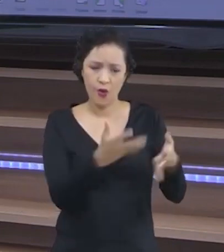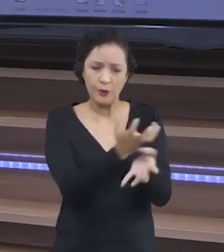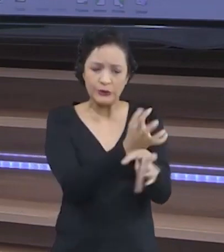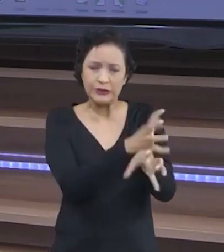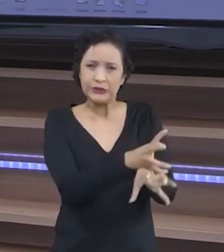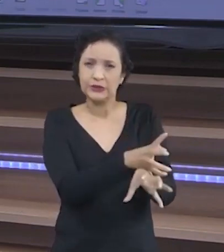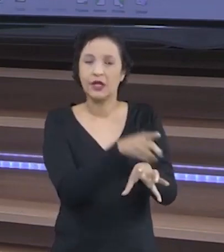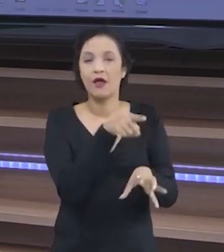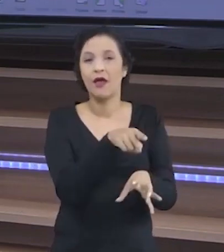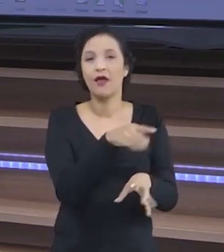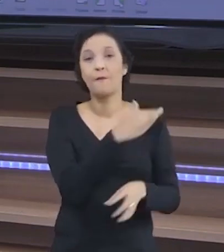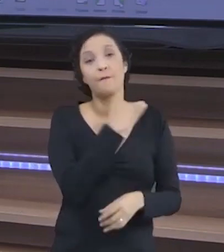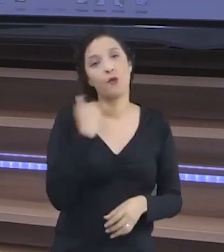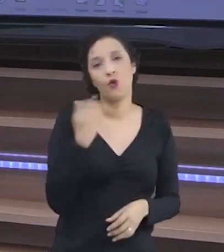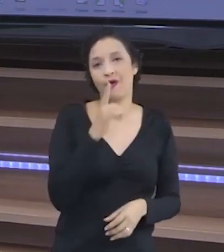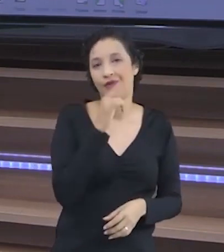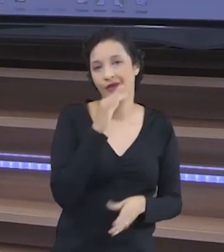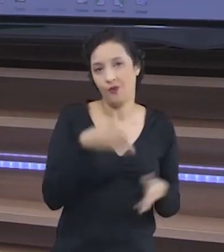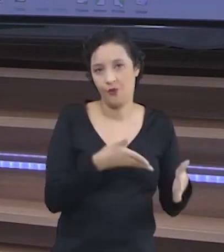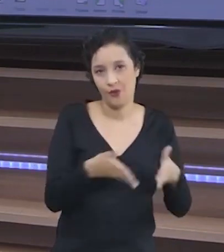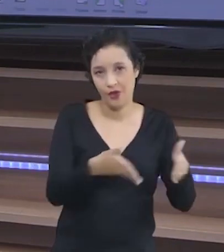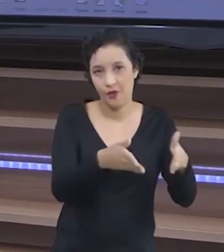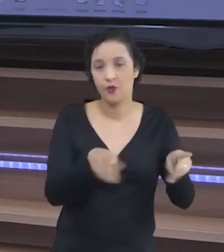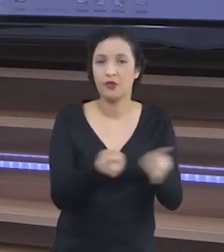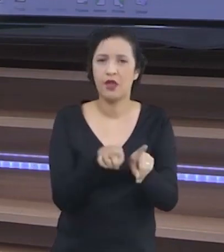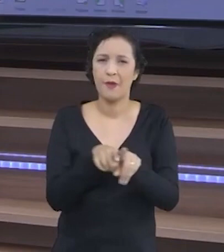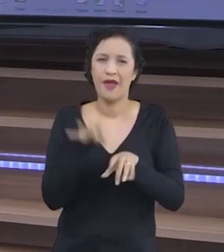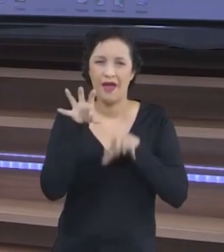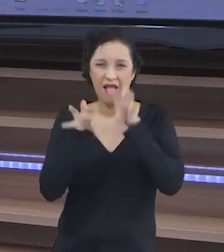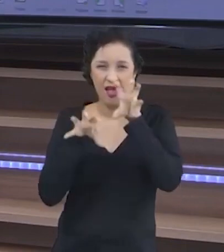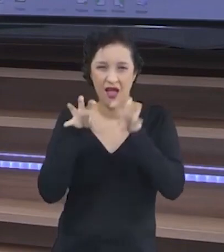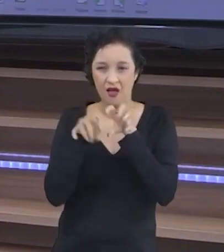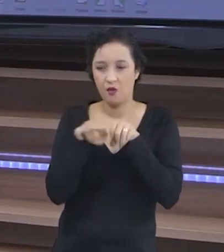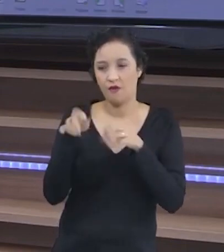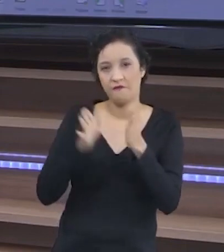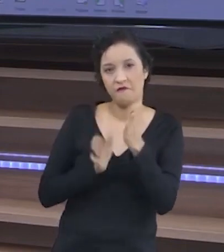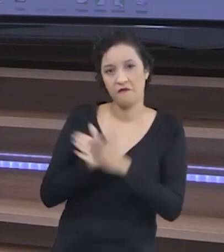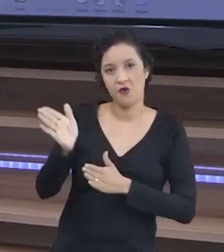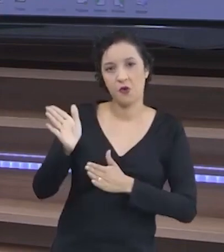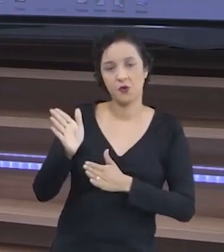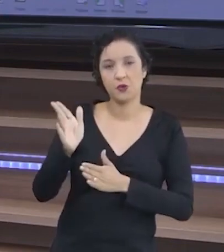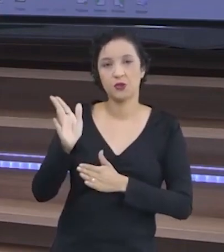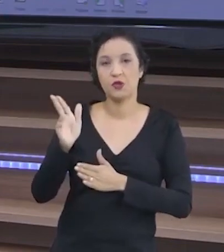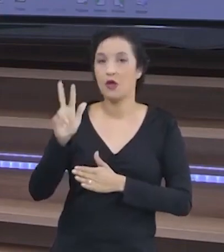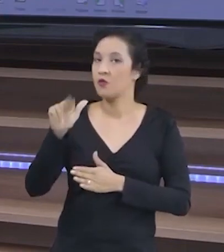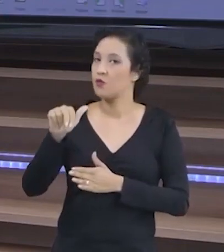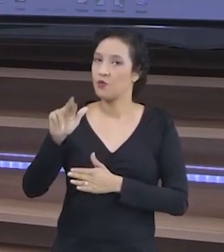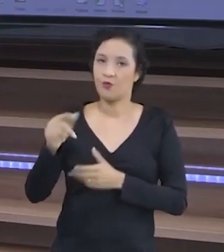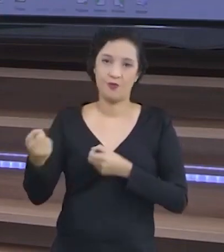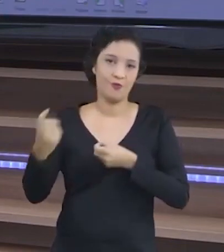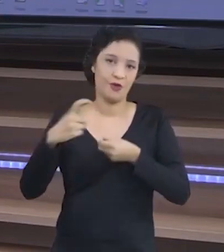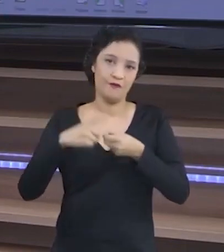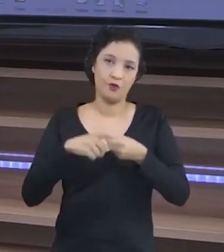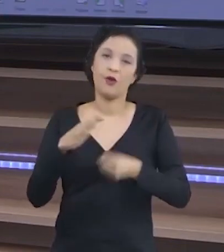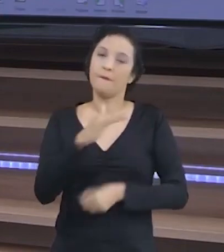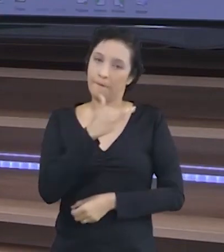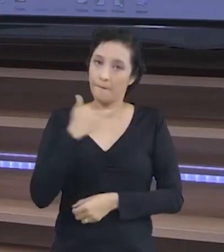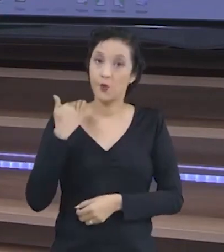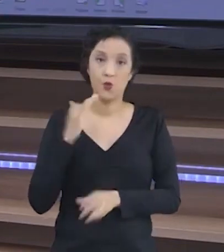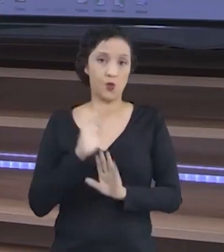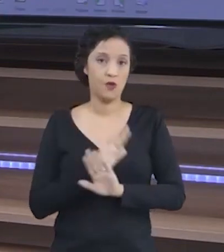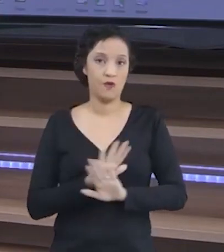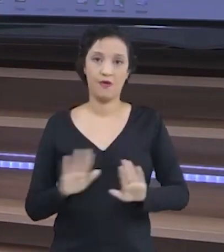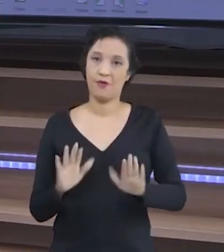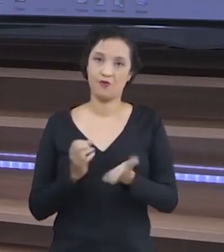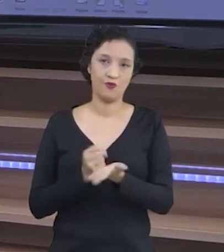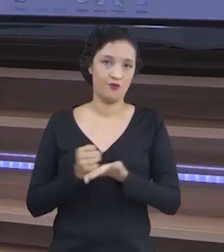vai embora, é porque ela nunca mais vai voltar. Essa palavra nunca, ela é pesada. Ela realmente está dizendo que ela vai morrer. Ela está dizendo que a